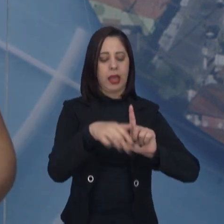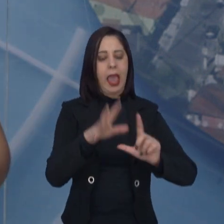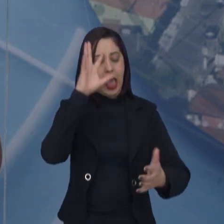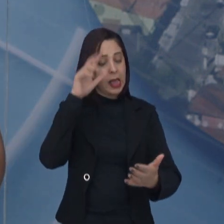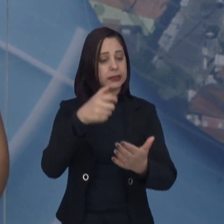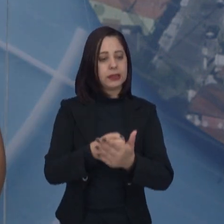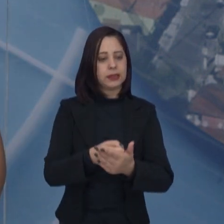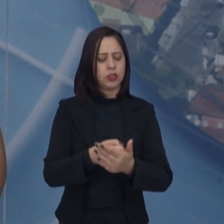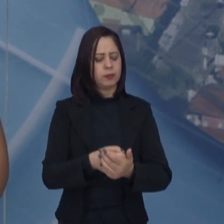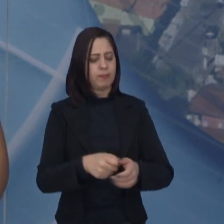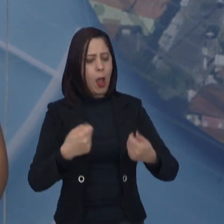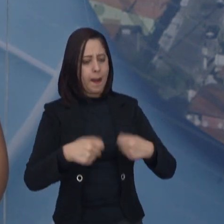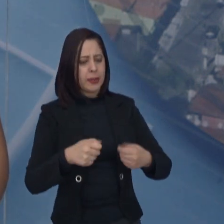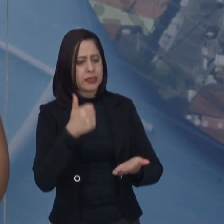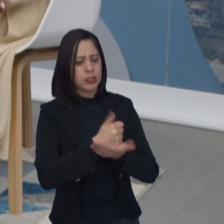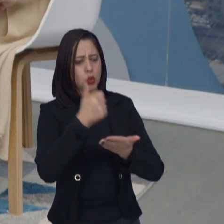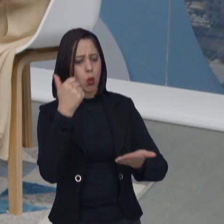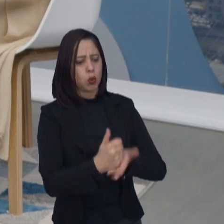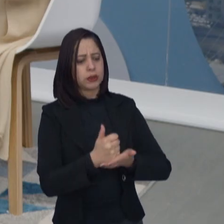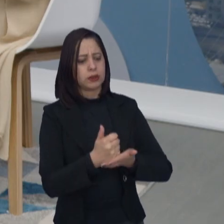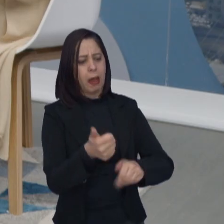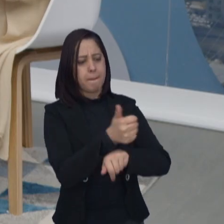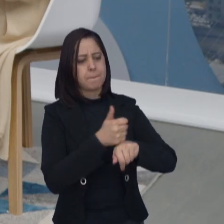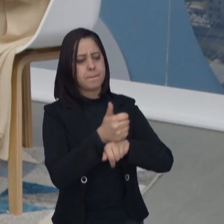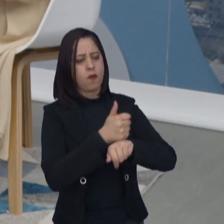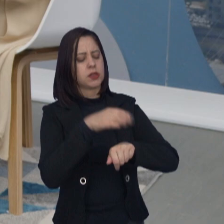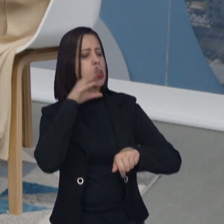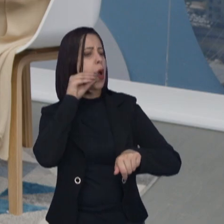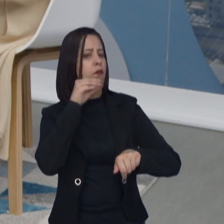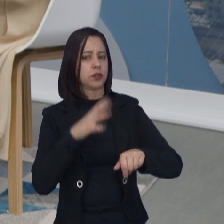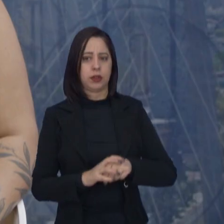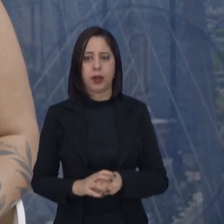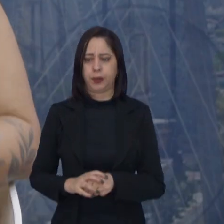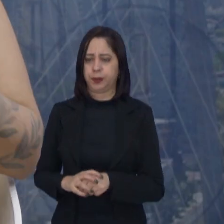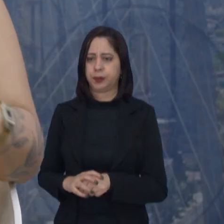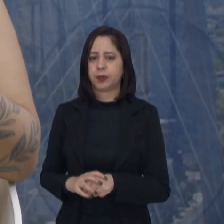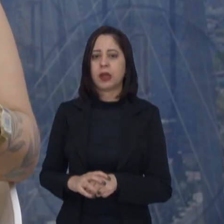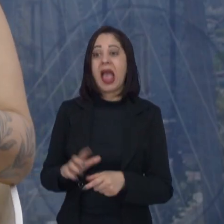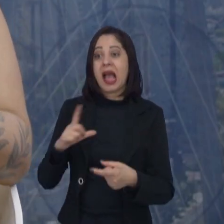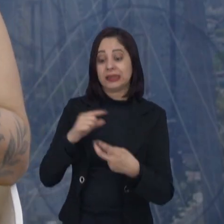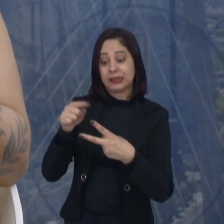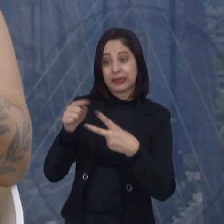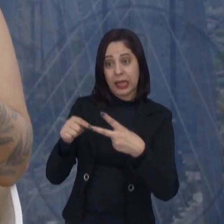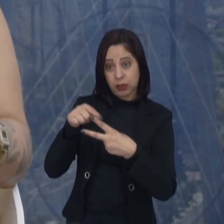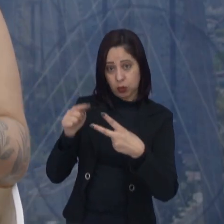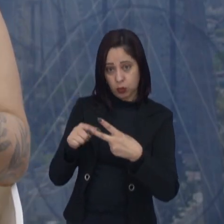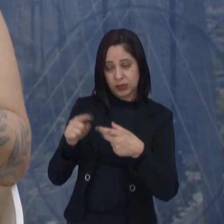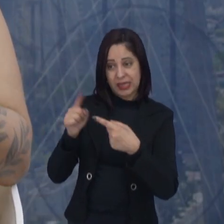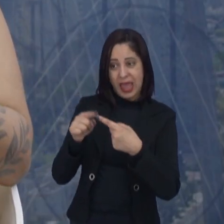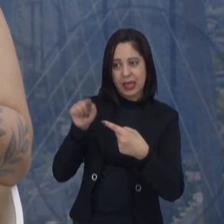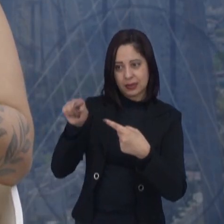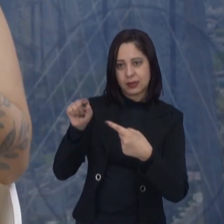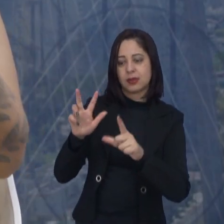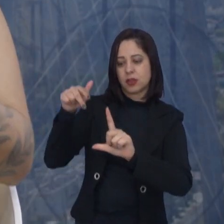mesmo, quando que tem esse time? Hoje a gente tem dois casos. A gente tem influenciadores que eles já produzem conteúdo, já tem uma